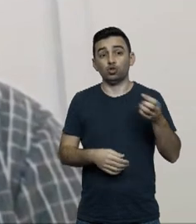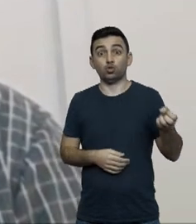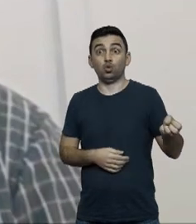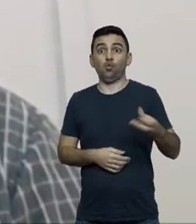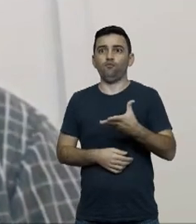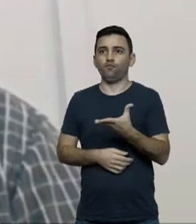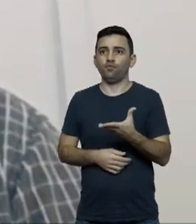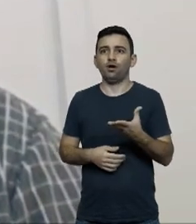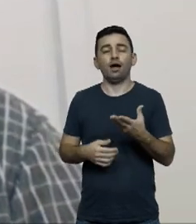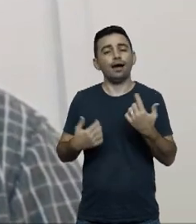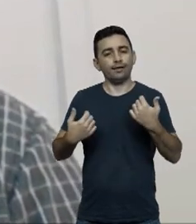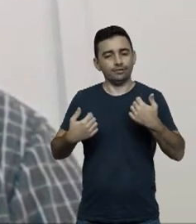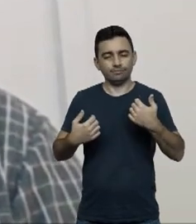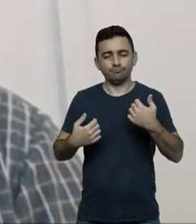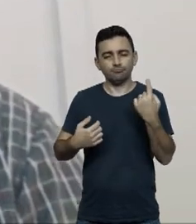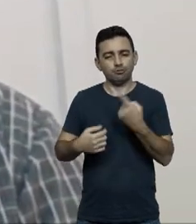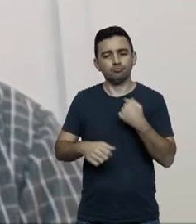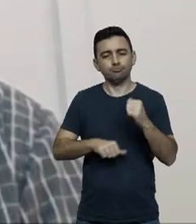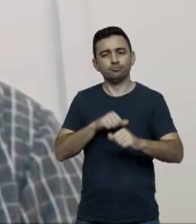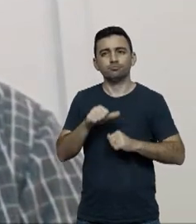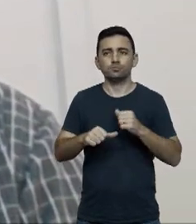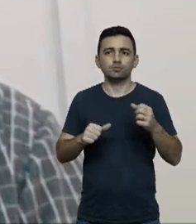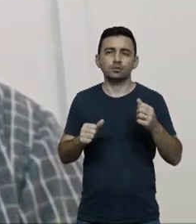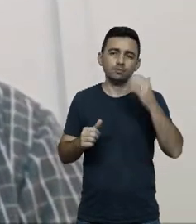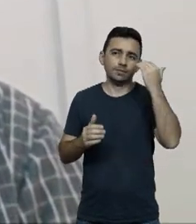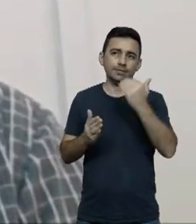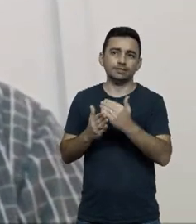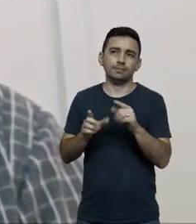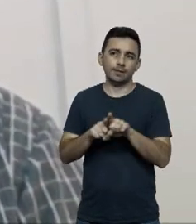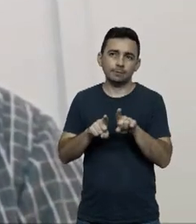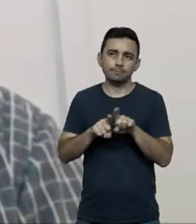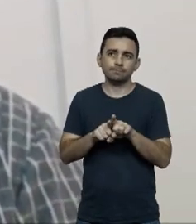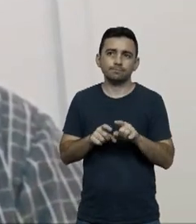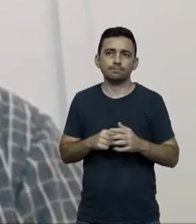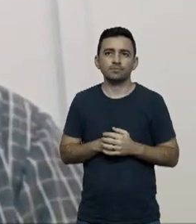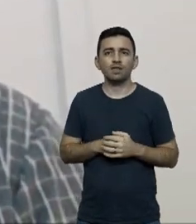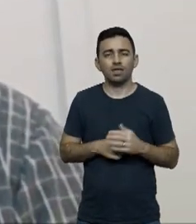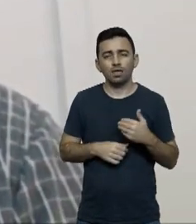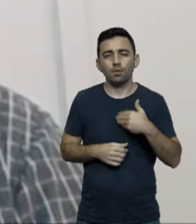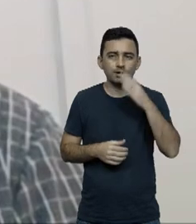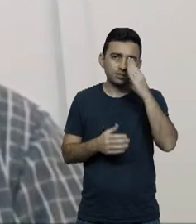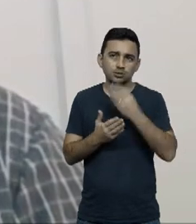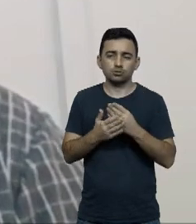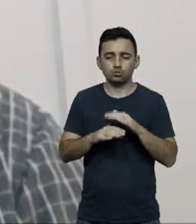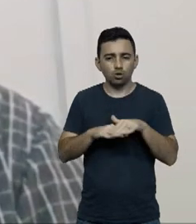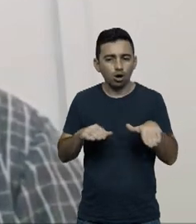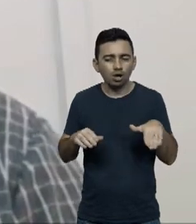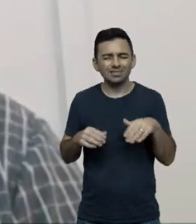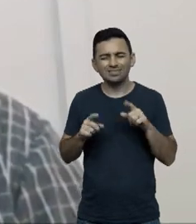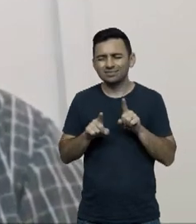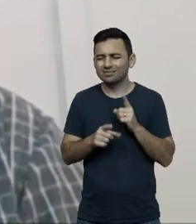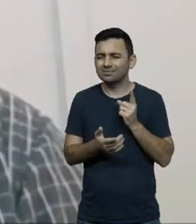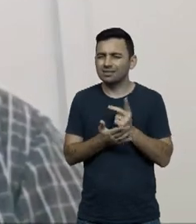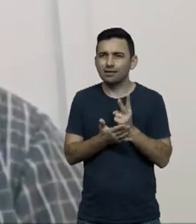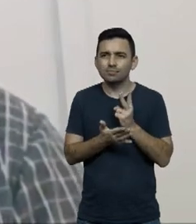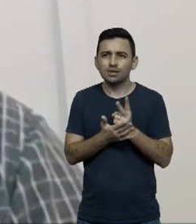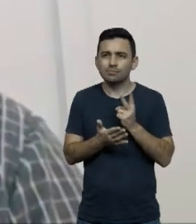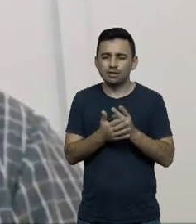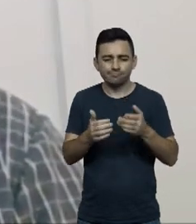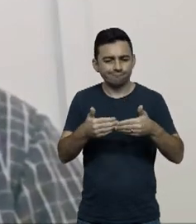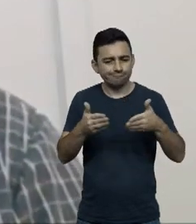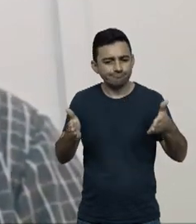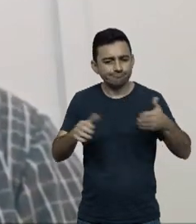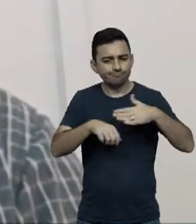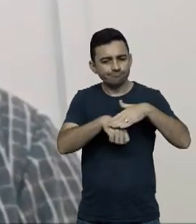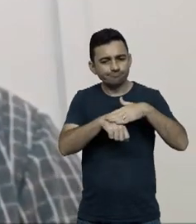maneira da melhor maneira que tiver para fazer então creio que seja isso a gente tá aberto e sempre a conversar